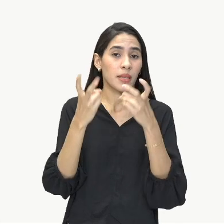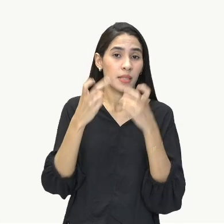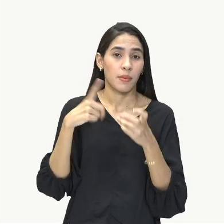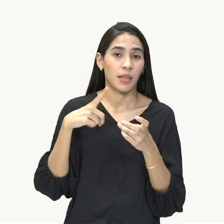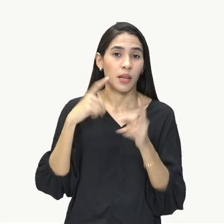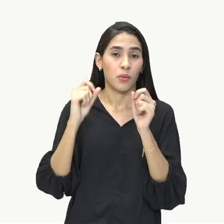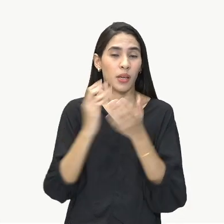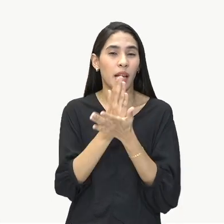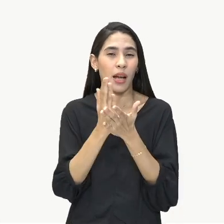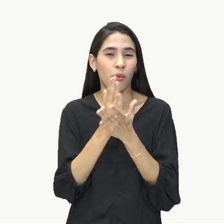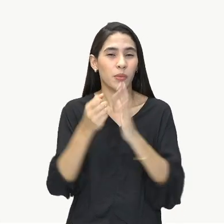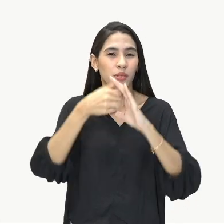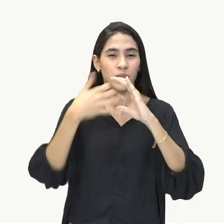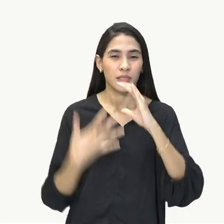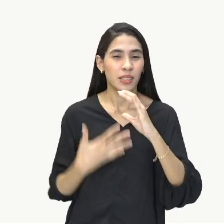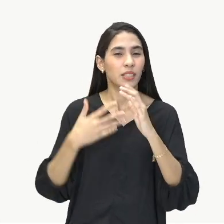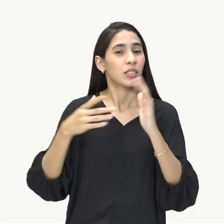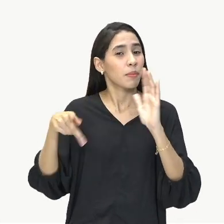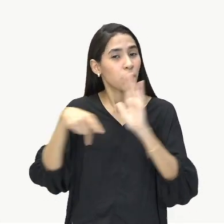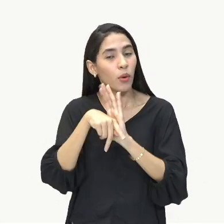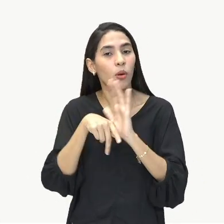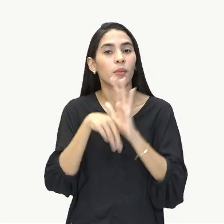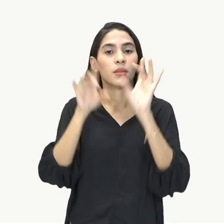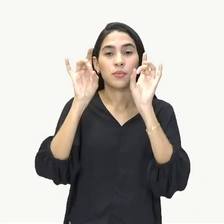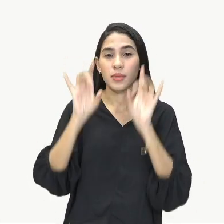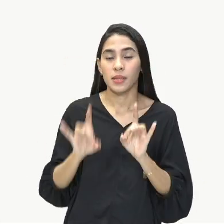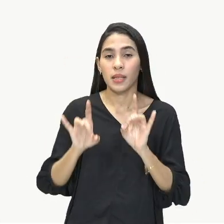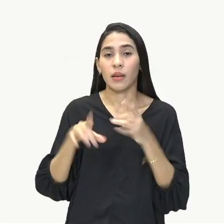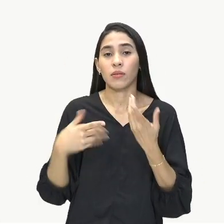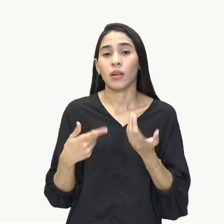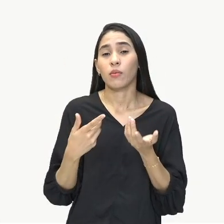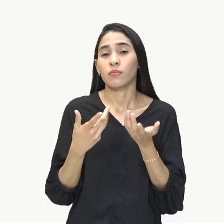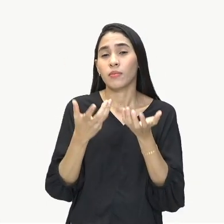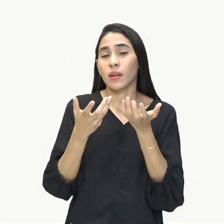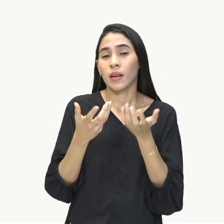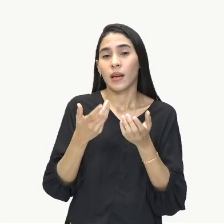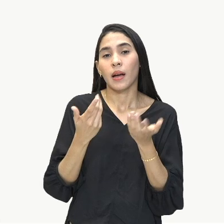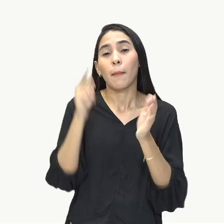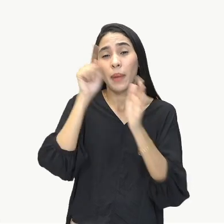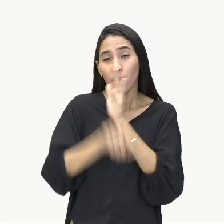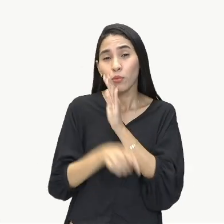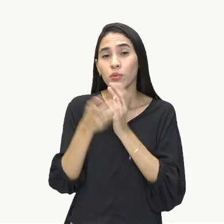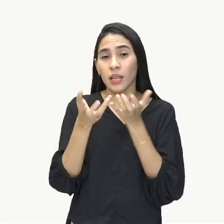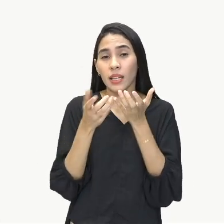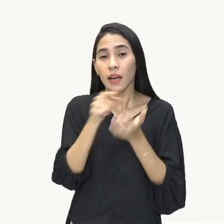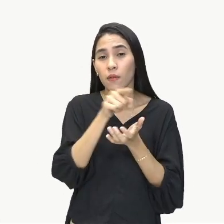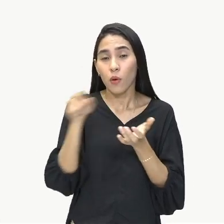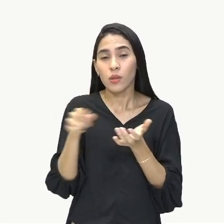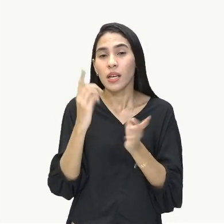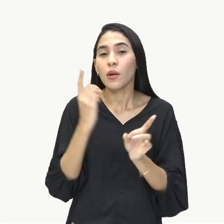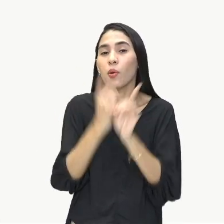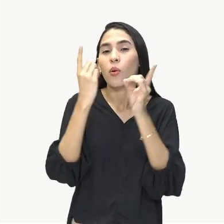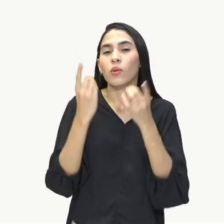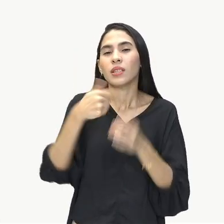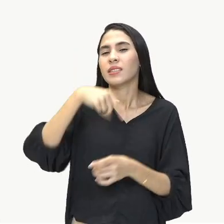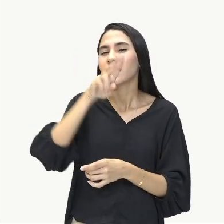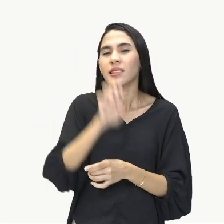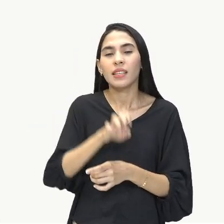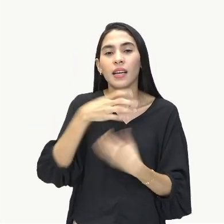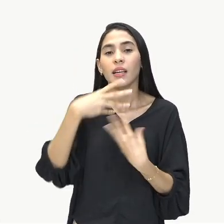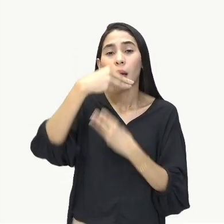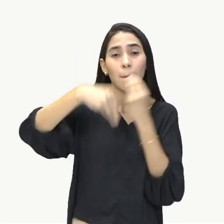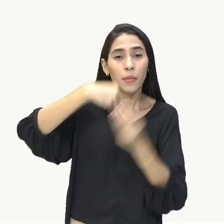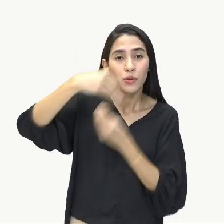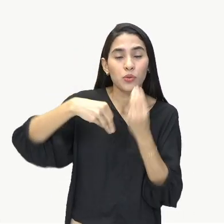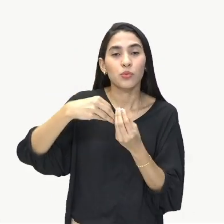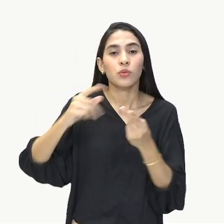aqui algumas características, tá? Então ele quer que você identifique quem é a